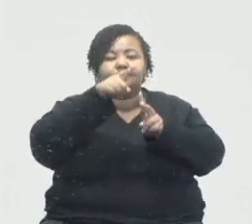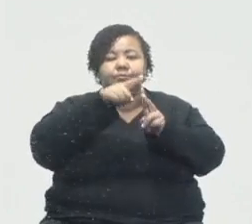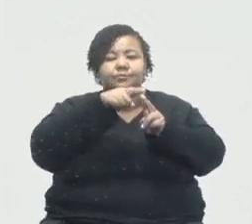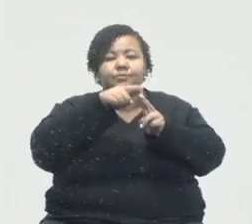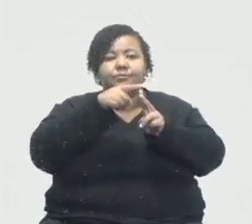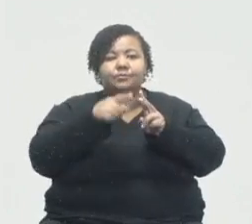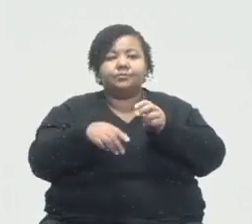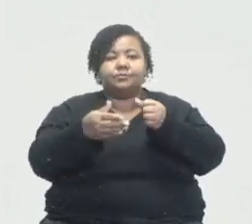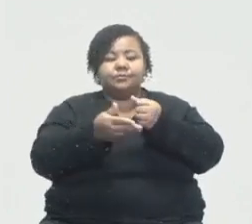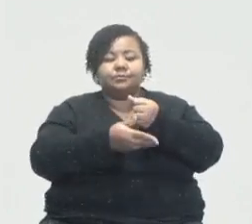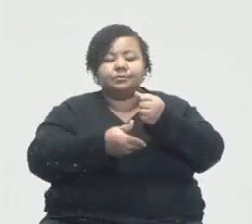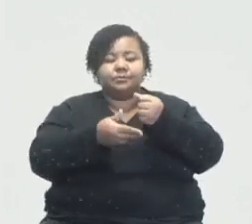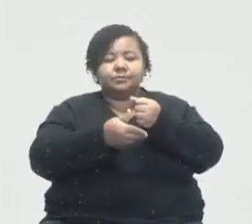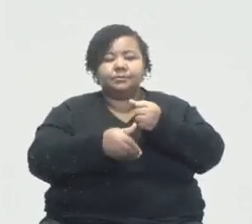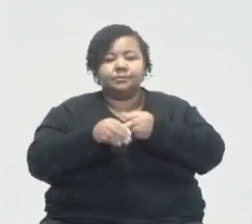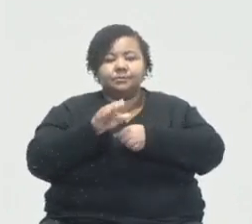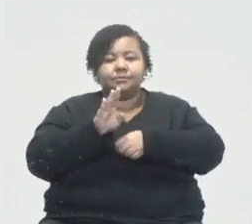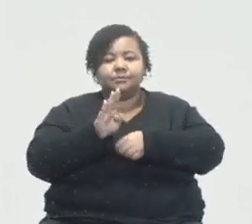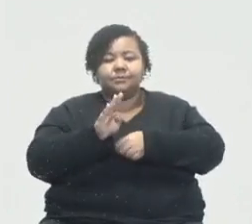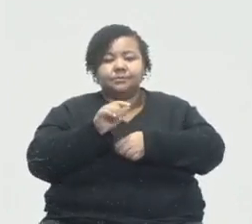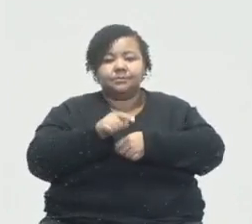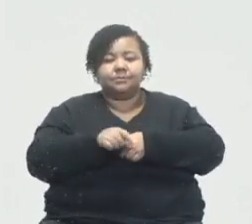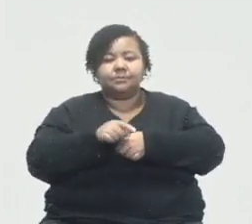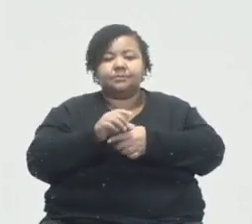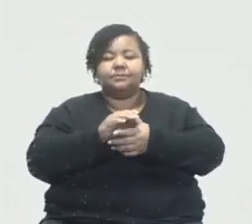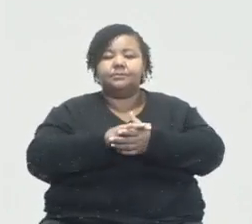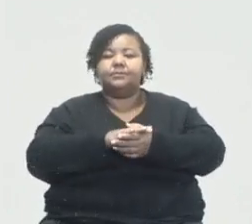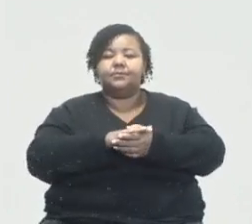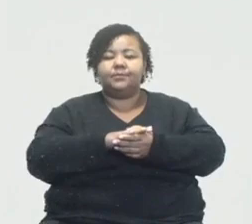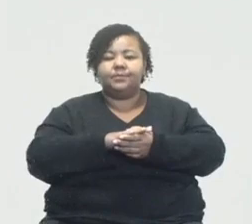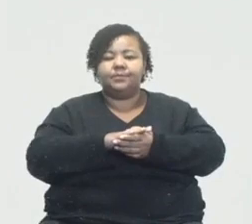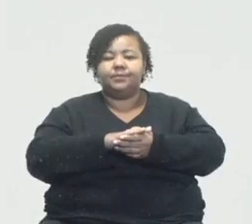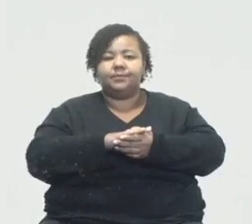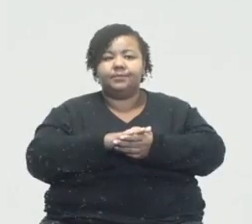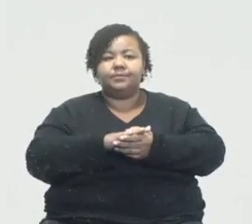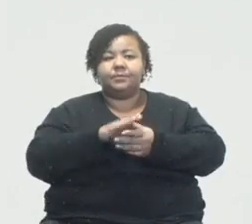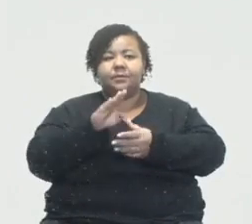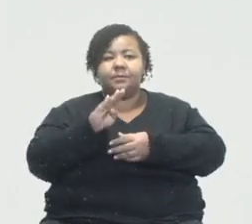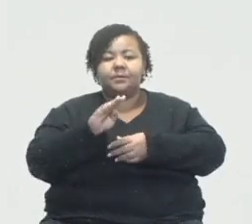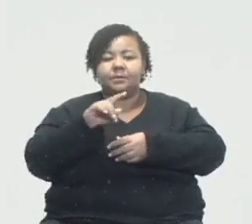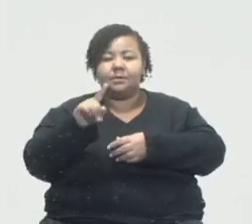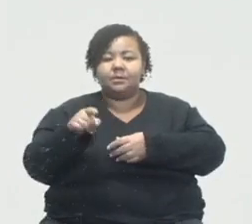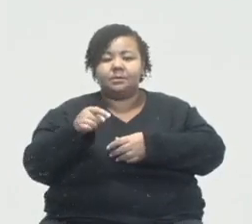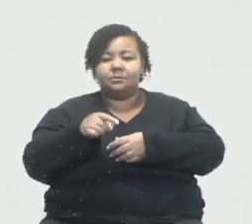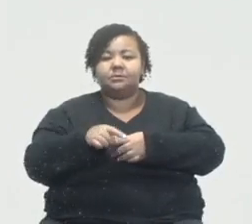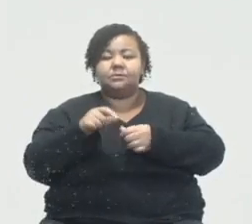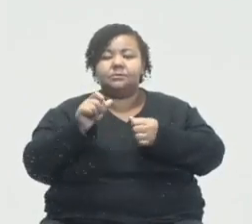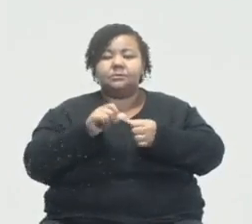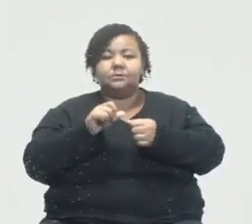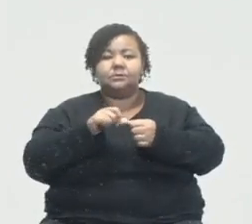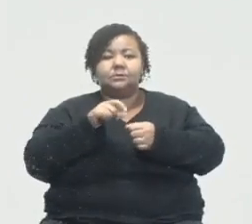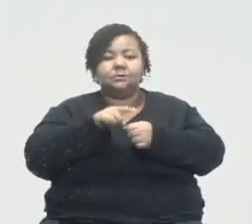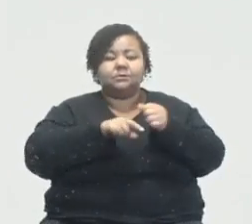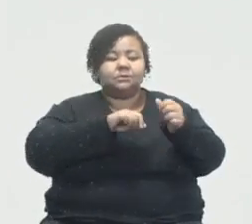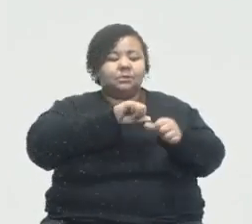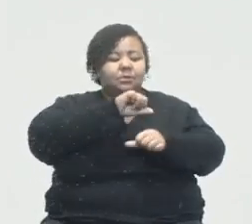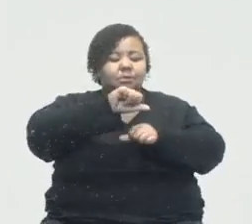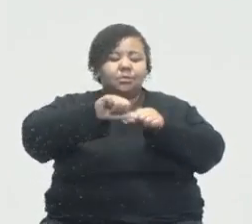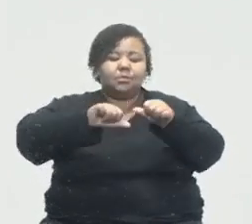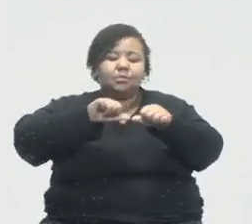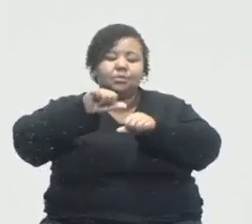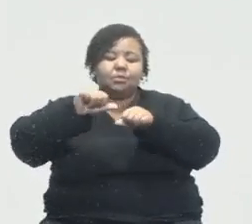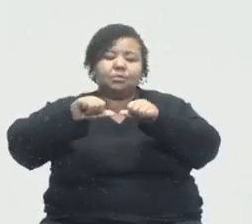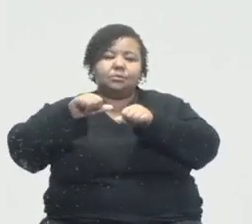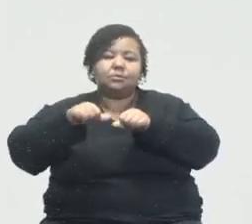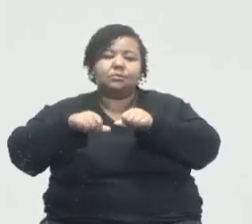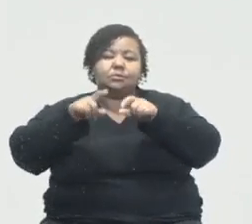na base beta. Então, quer dizer que ele está na base beta'. Então, fazendo essa mudança, fazendo uso da matriz